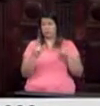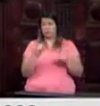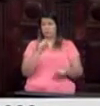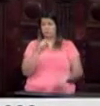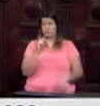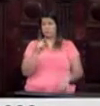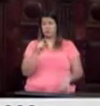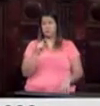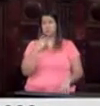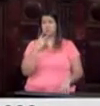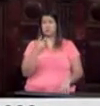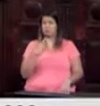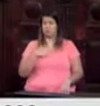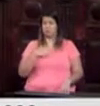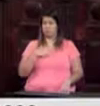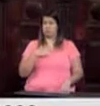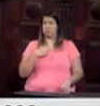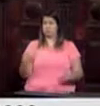manifestou esse reconhecimento.